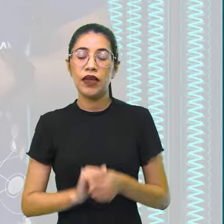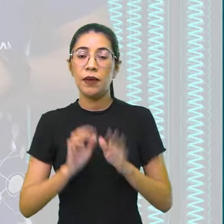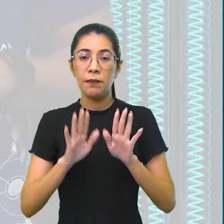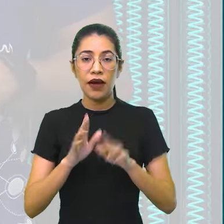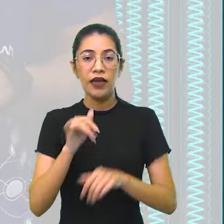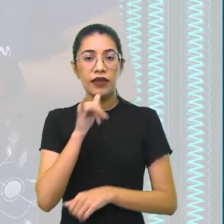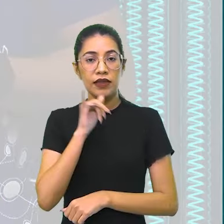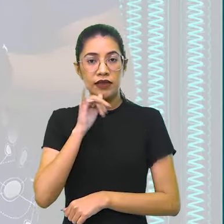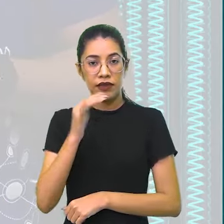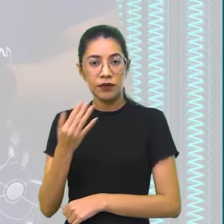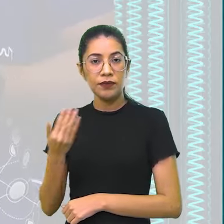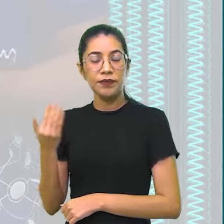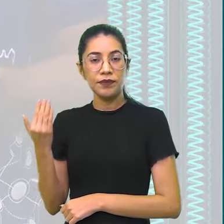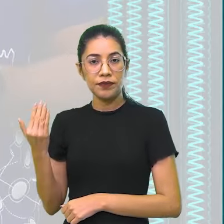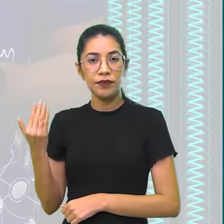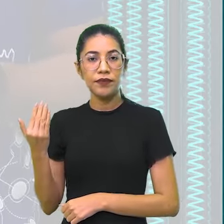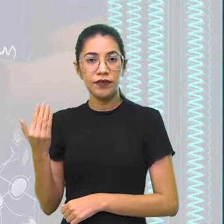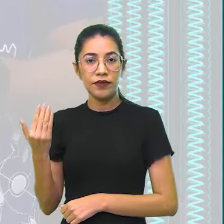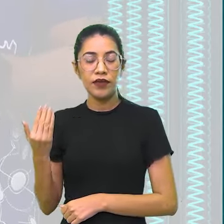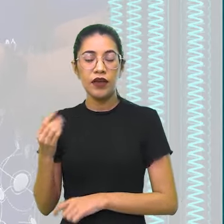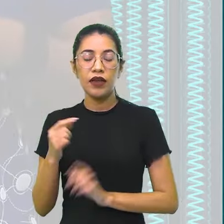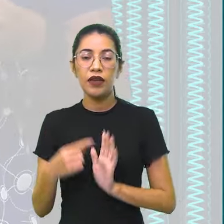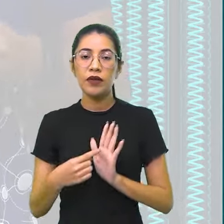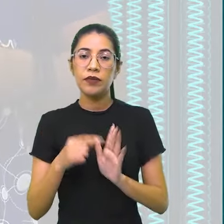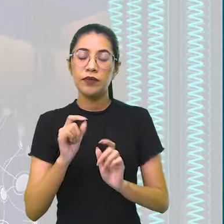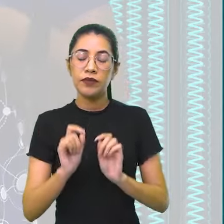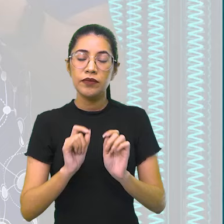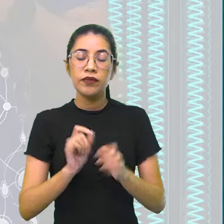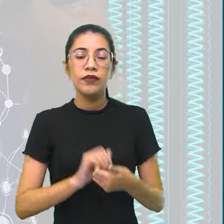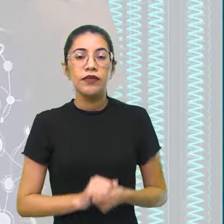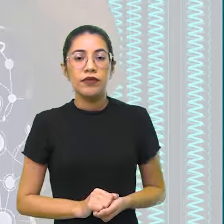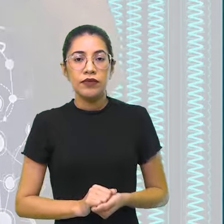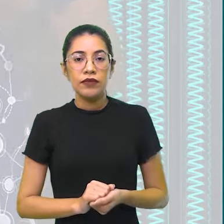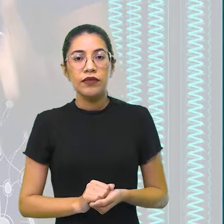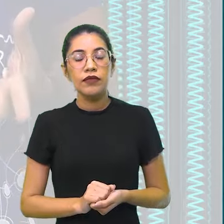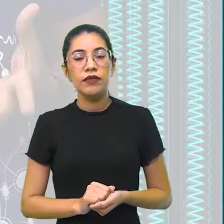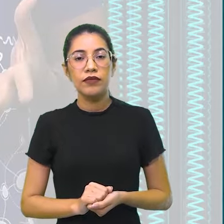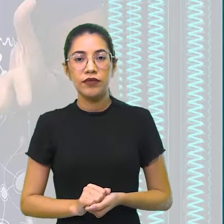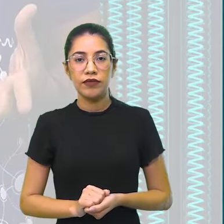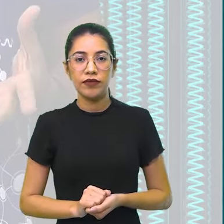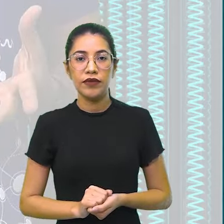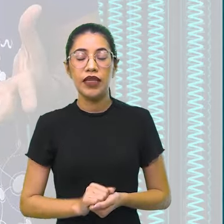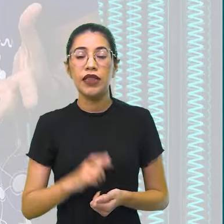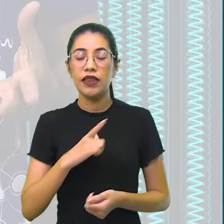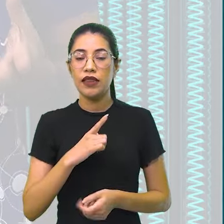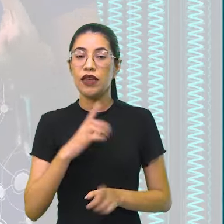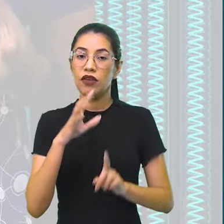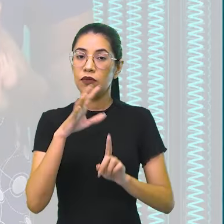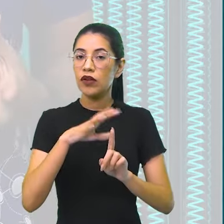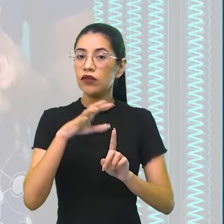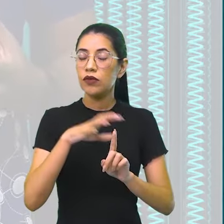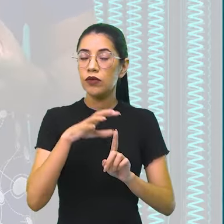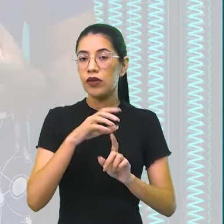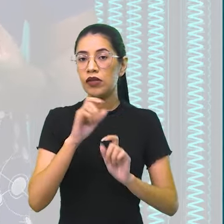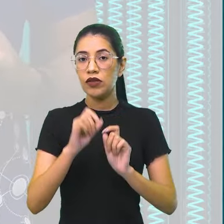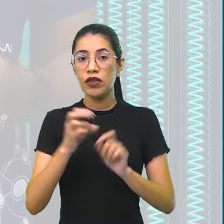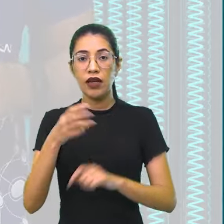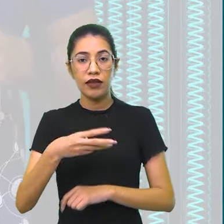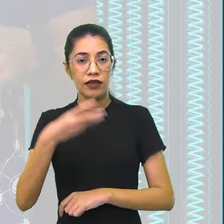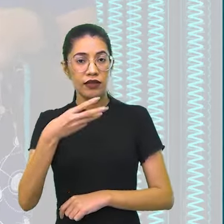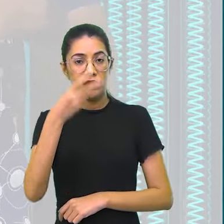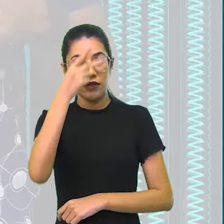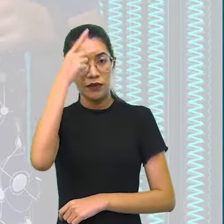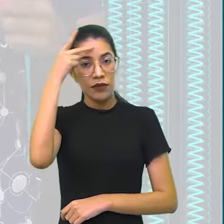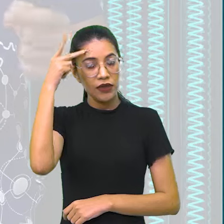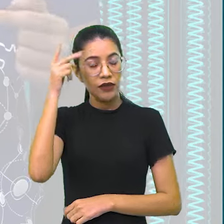que nós estamos vendo agora aqui para vocês, né? Nós temos então a interferência, né? Está em terceira